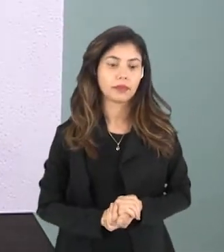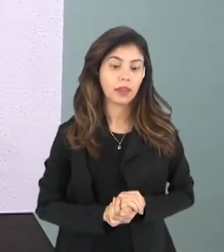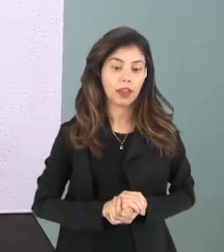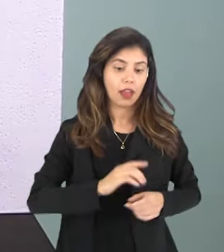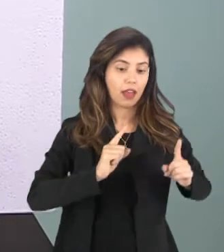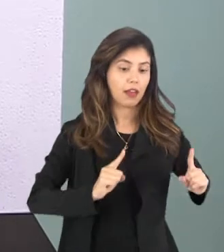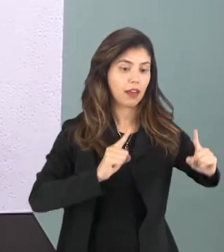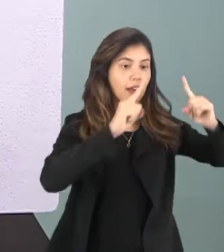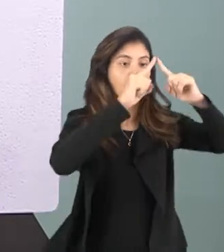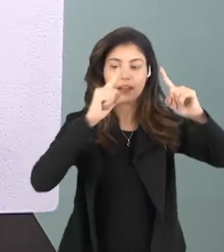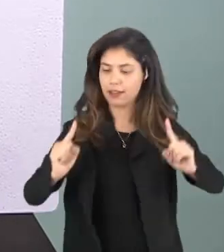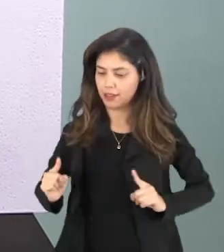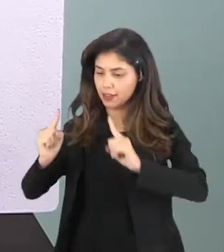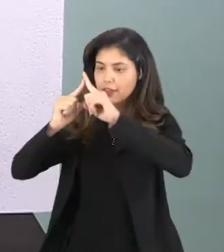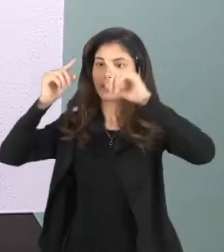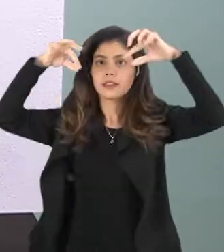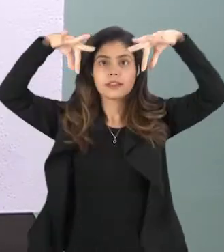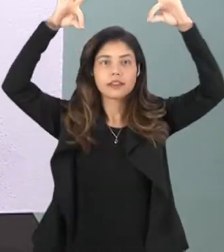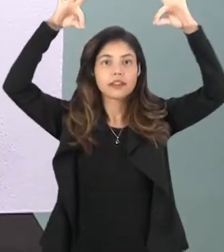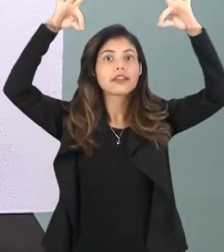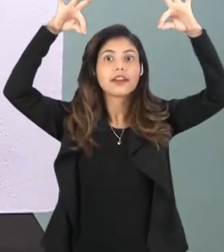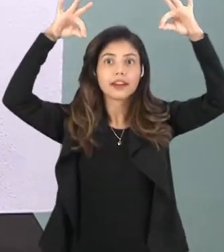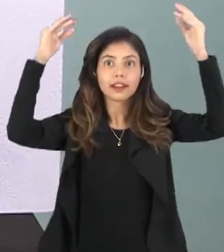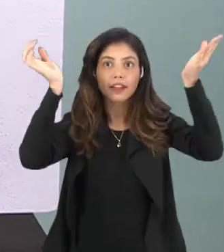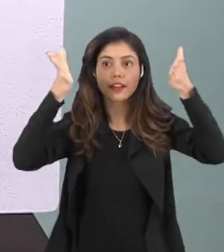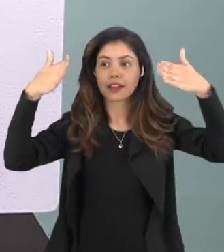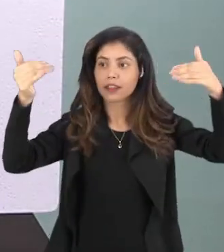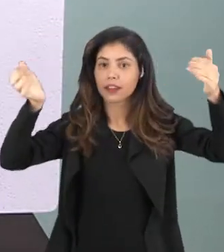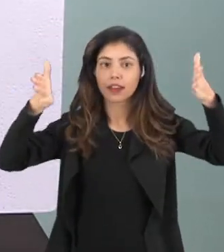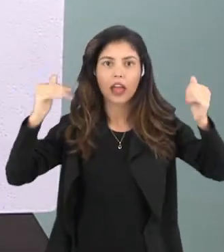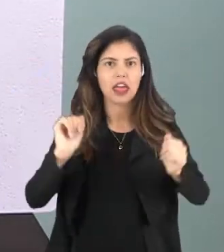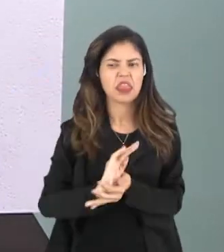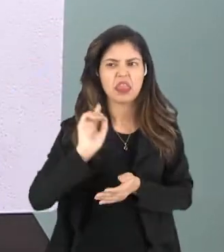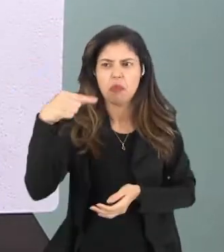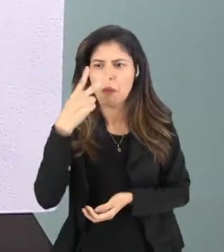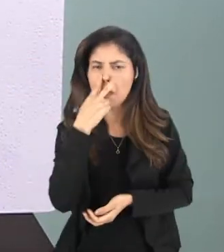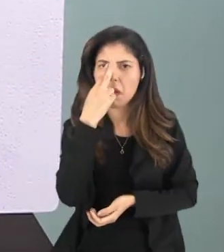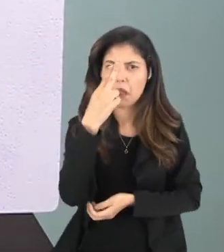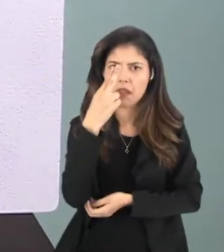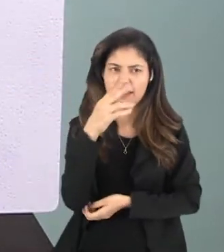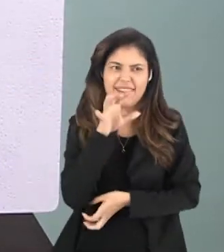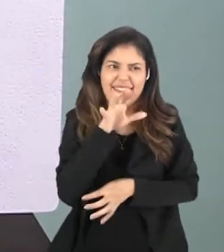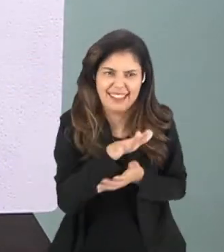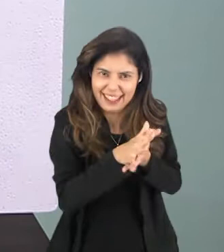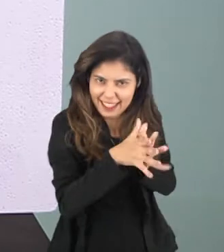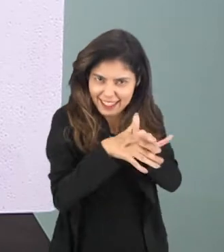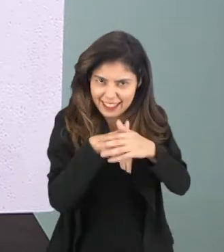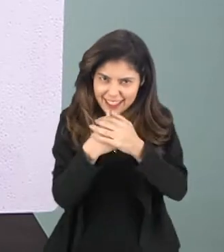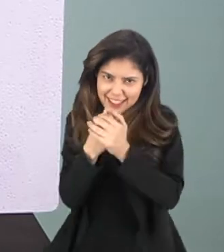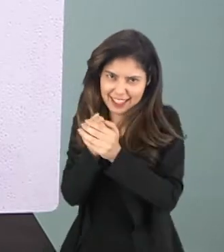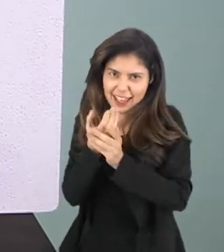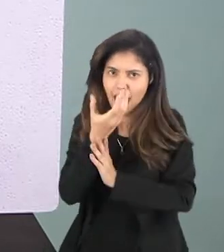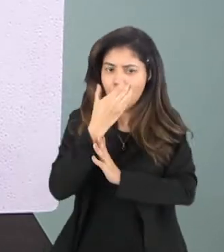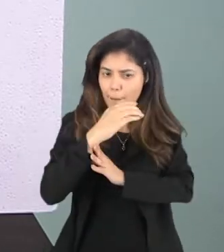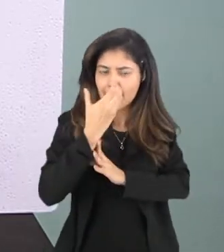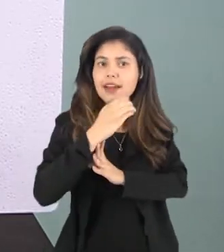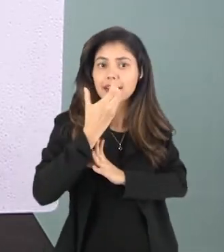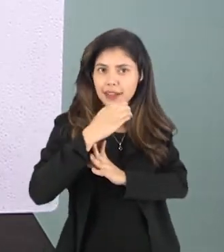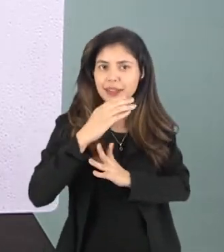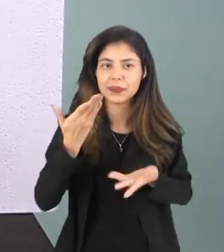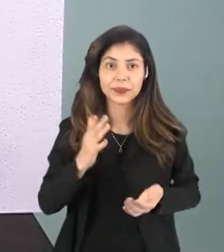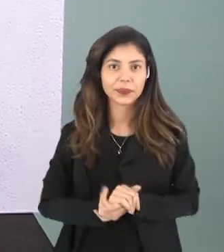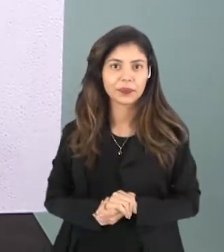castelo de repente apareceu uma Bruxa Má com uma maçã